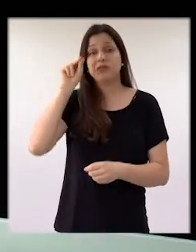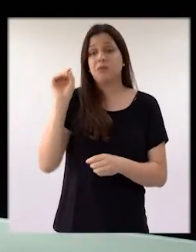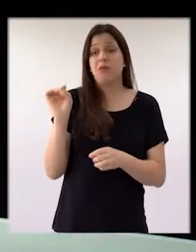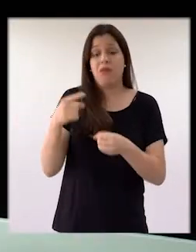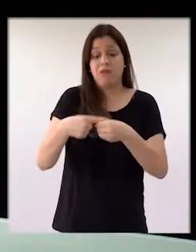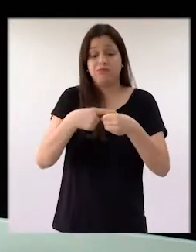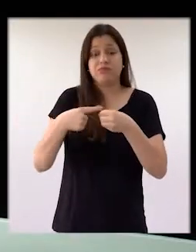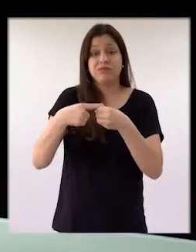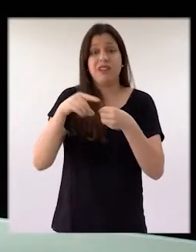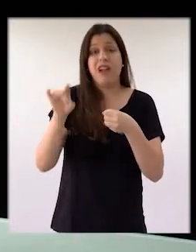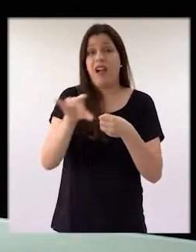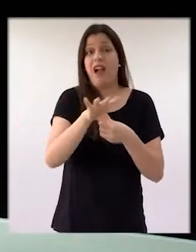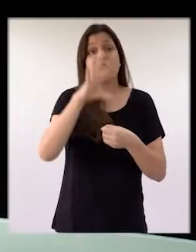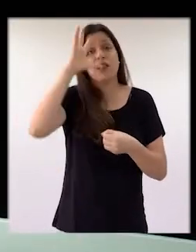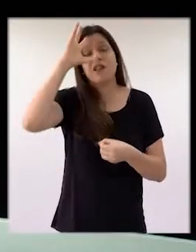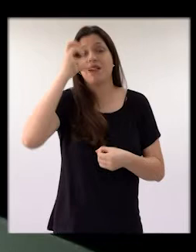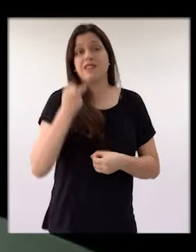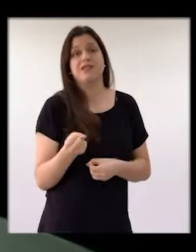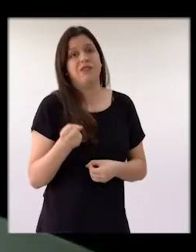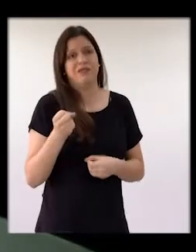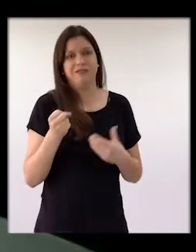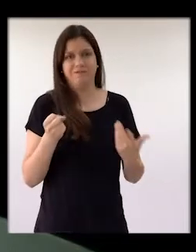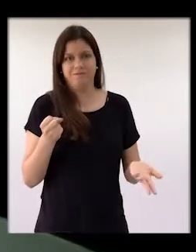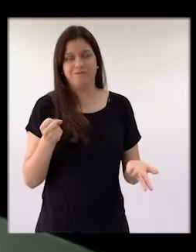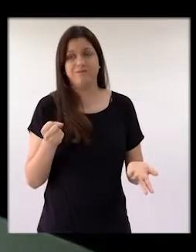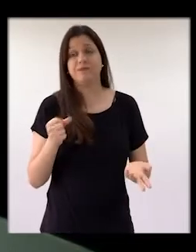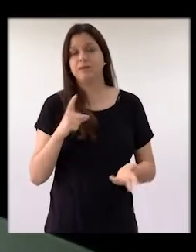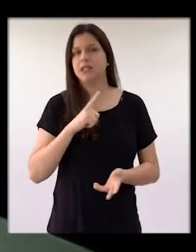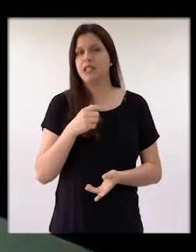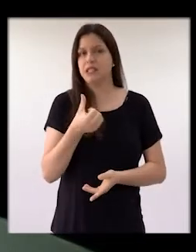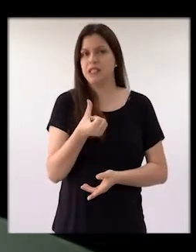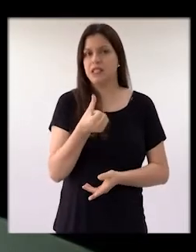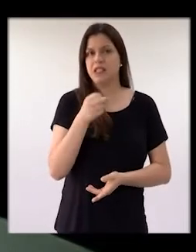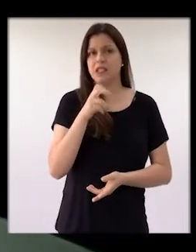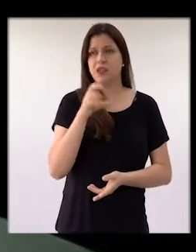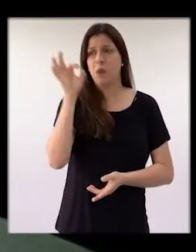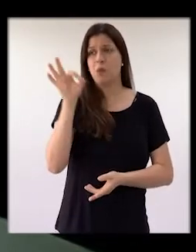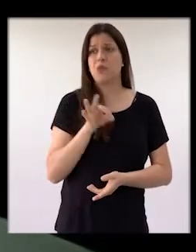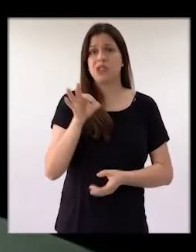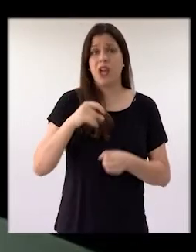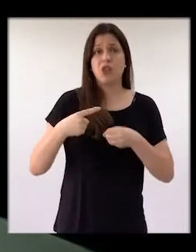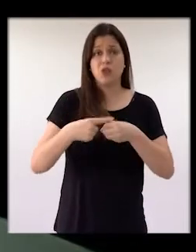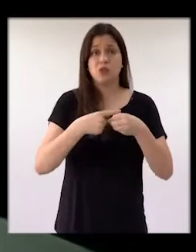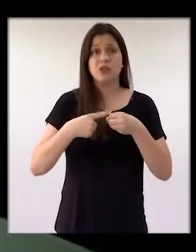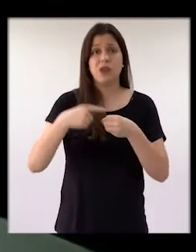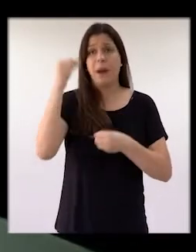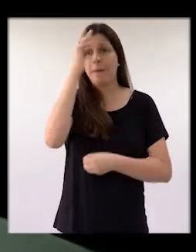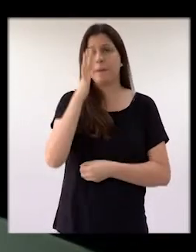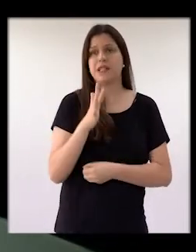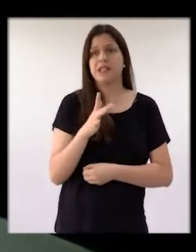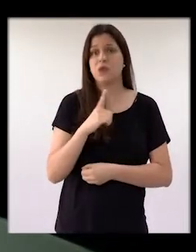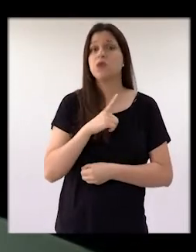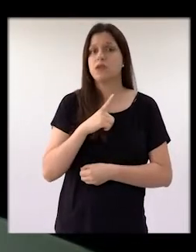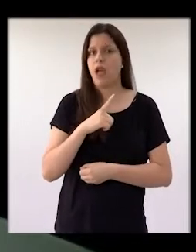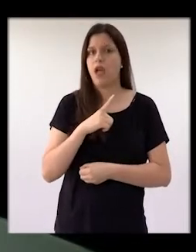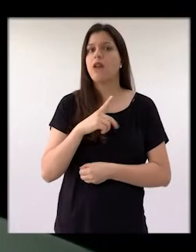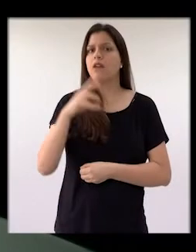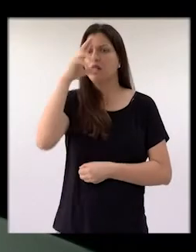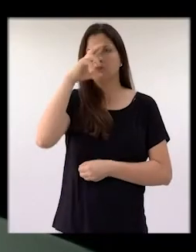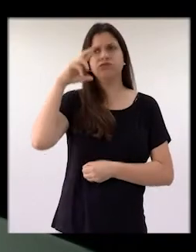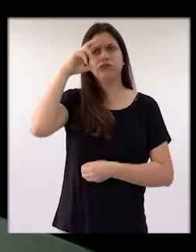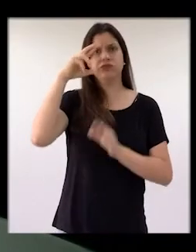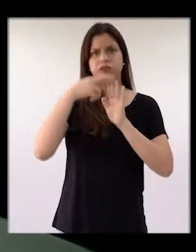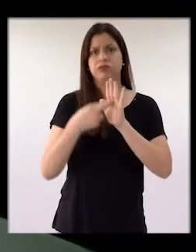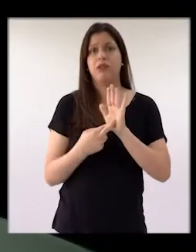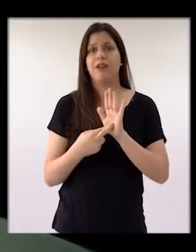cada município é responsável por... Porque a gente tem até uma questão de carência, né? Pois pelo menos 65% dos municípios